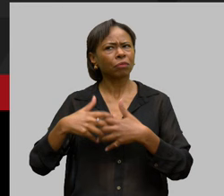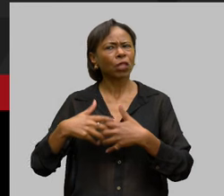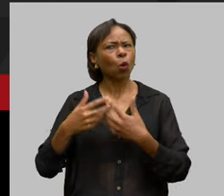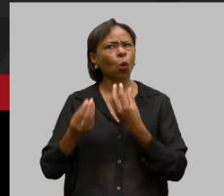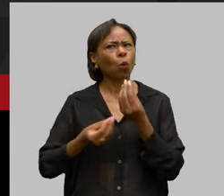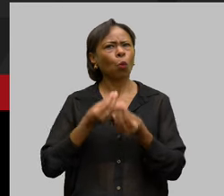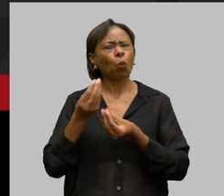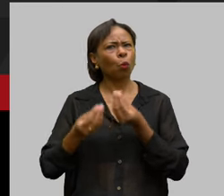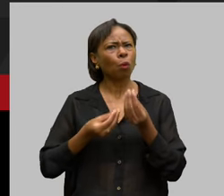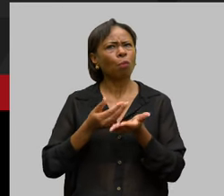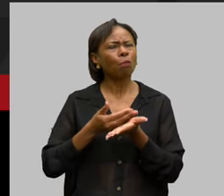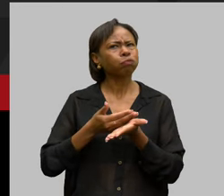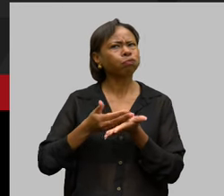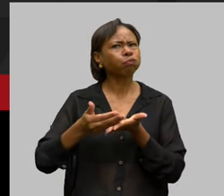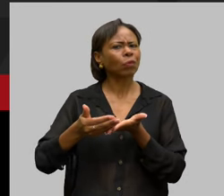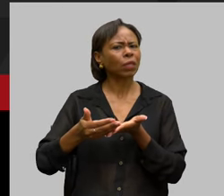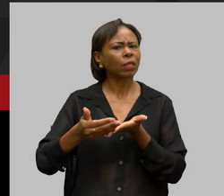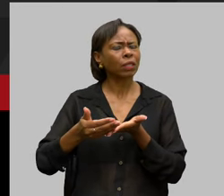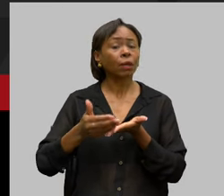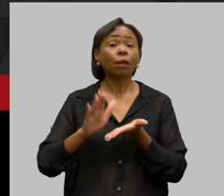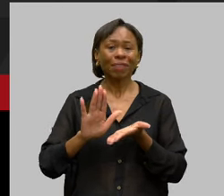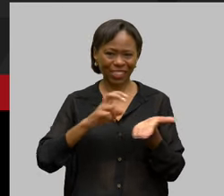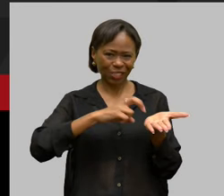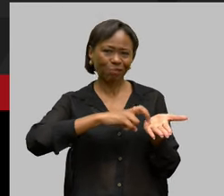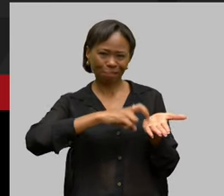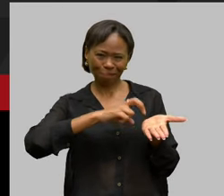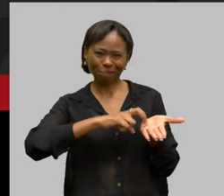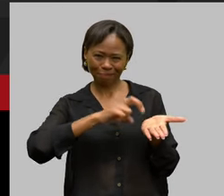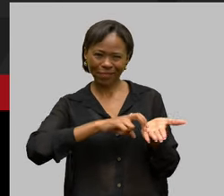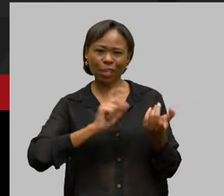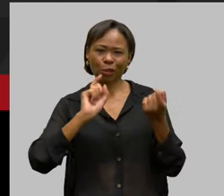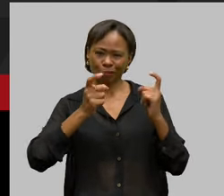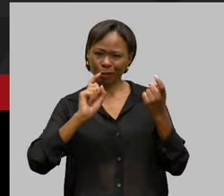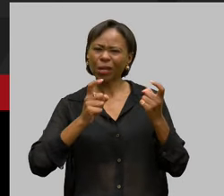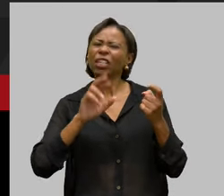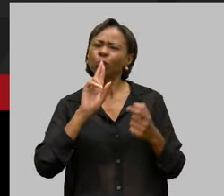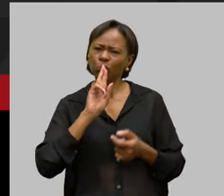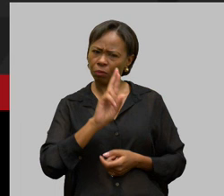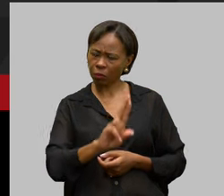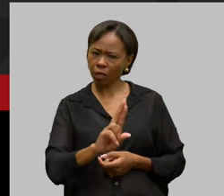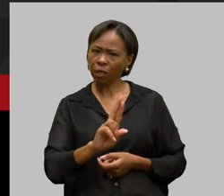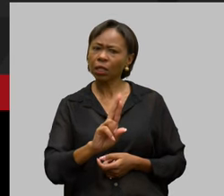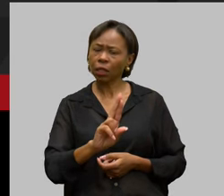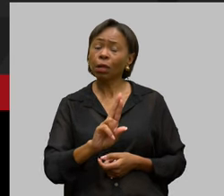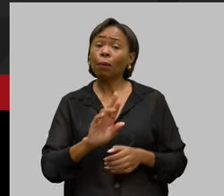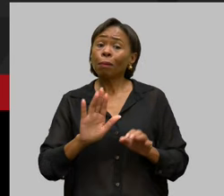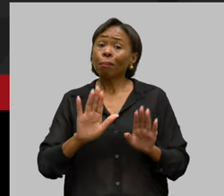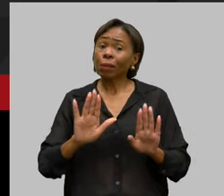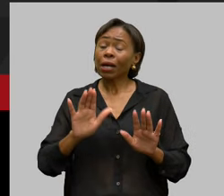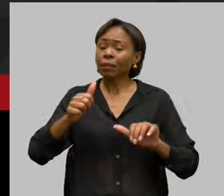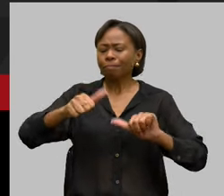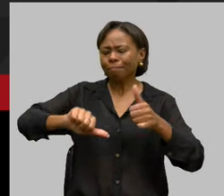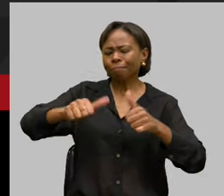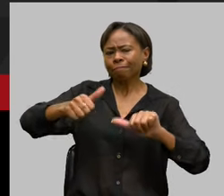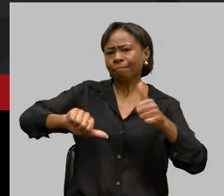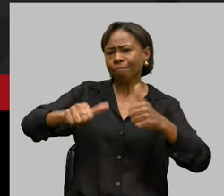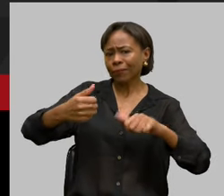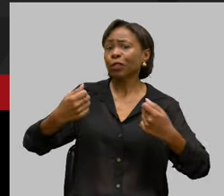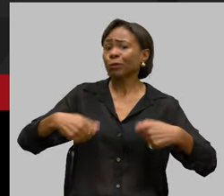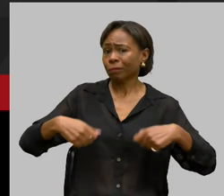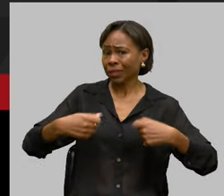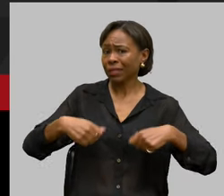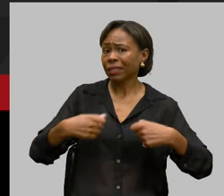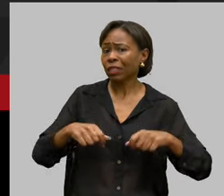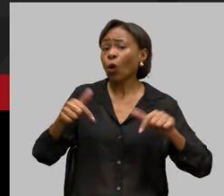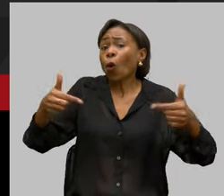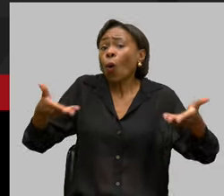que as mesas que que ocorreram no turno da manhã Já trouxeram boa parte dessas respostas o que a gente precisa avaliar é o que que nós temos hoje é na